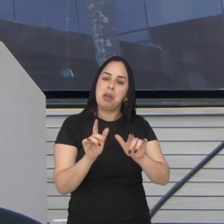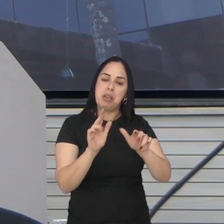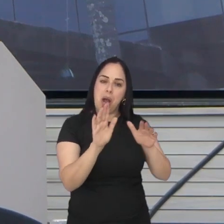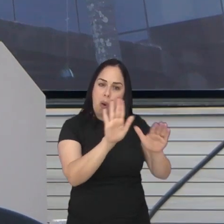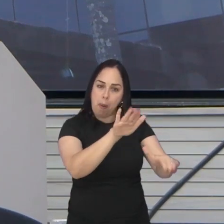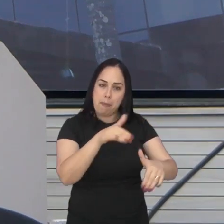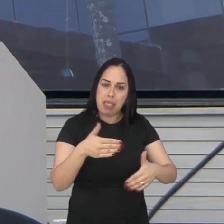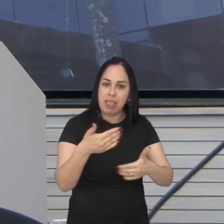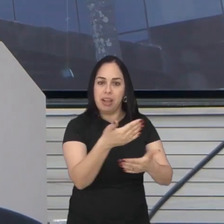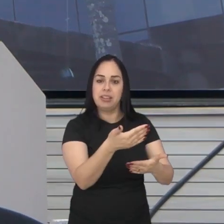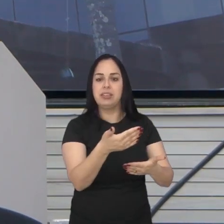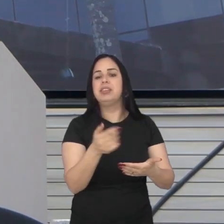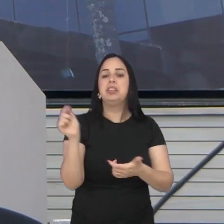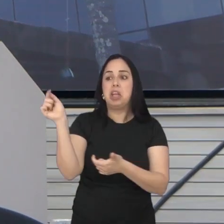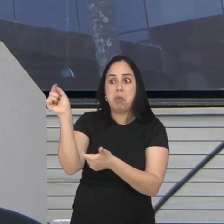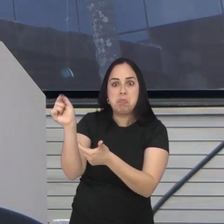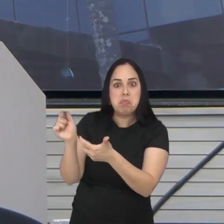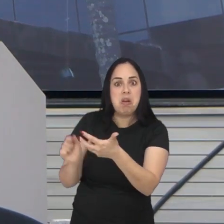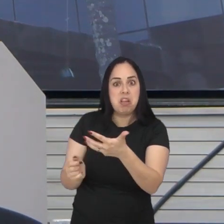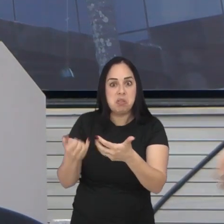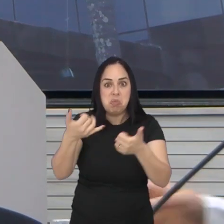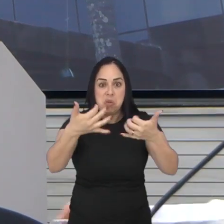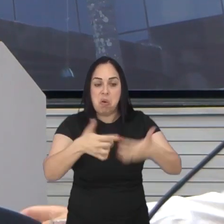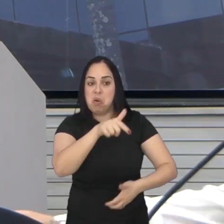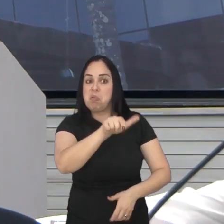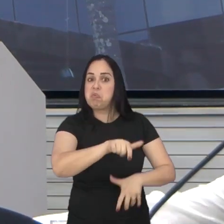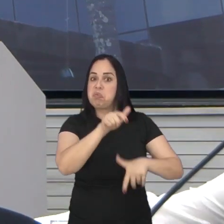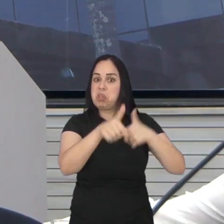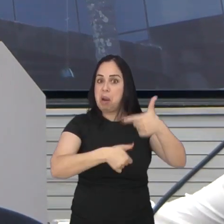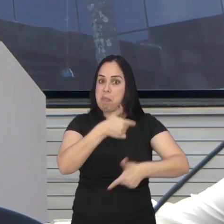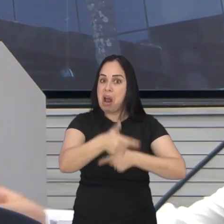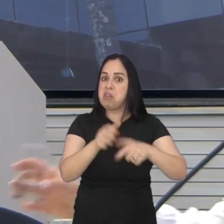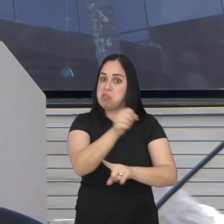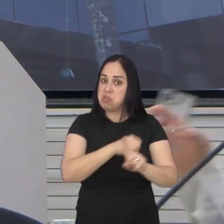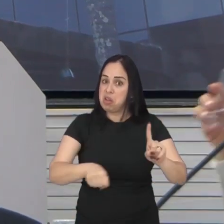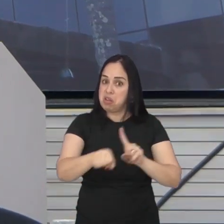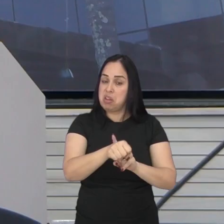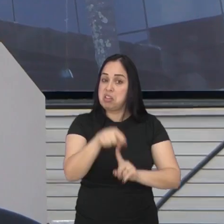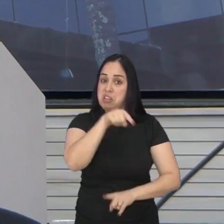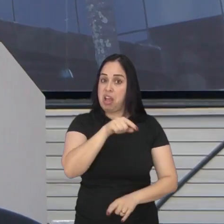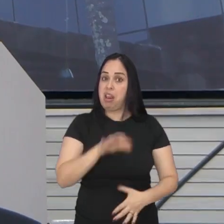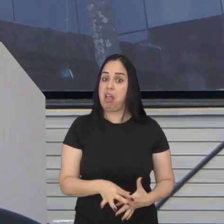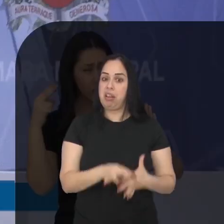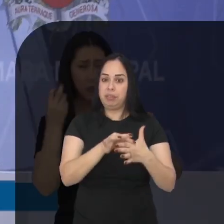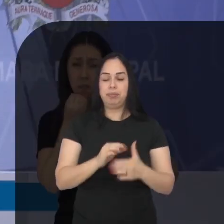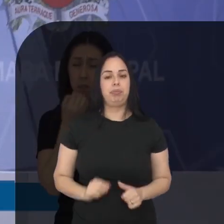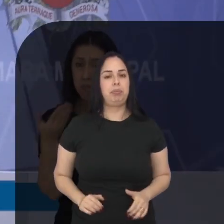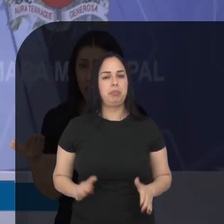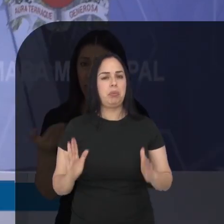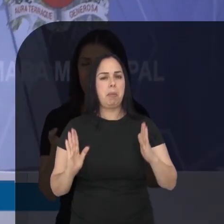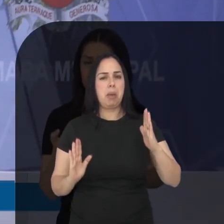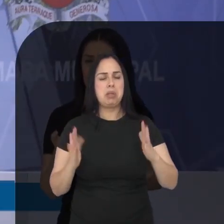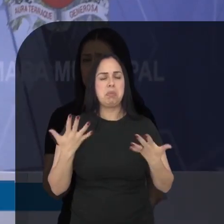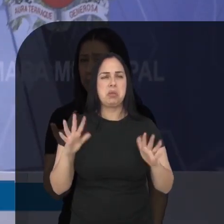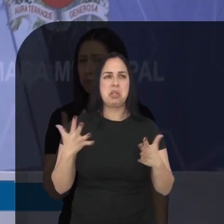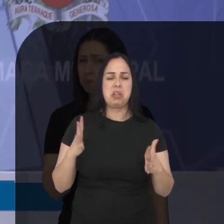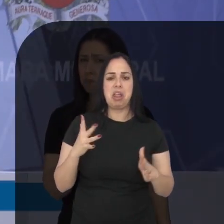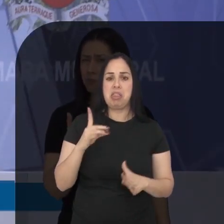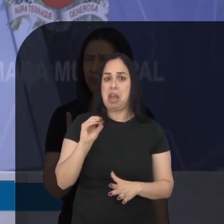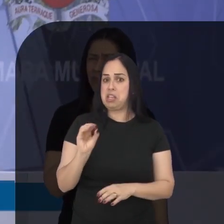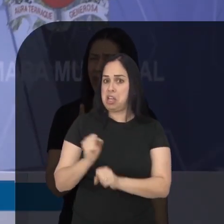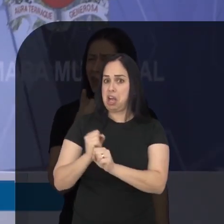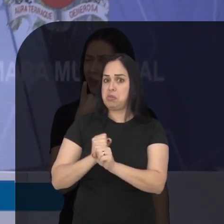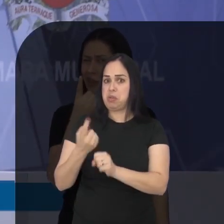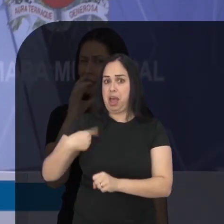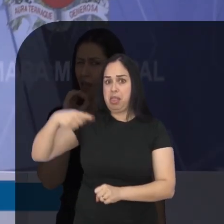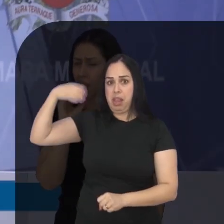Garcia, que destacou os diversos trabalhos sociais liderados pelo pastor na cidade. Há mais ou menos 10